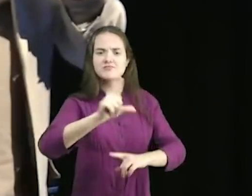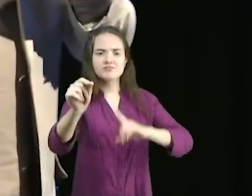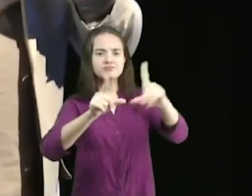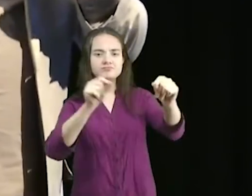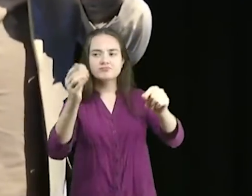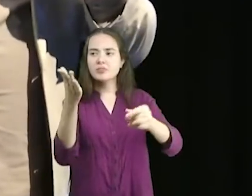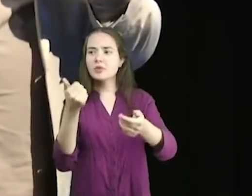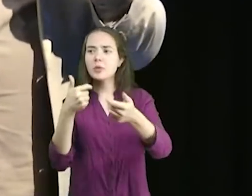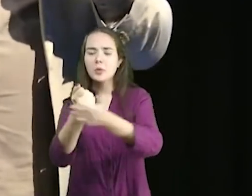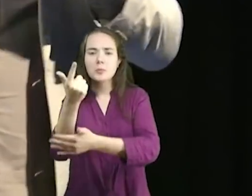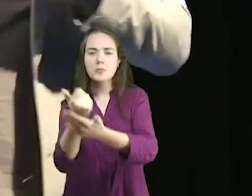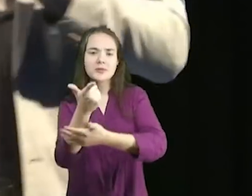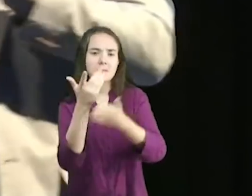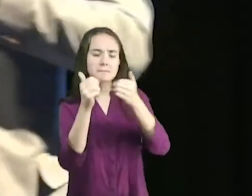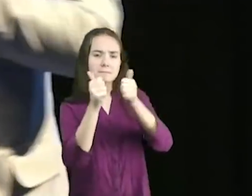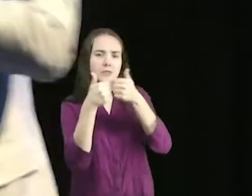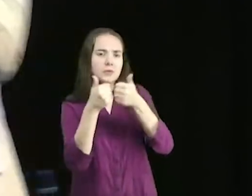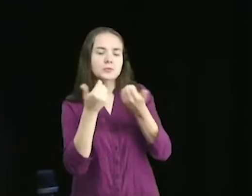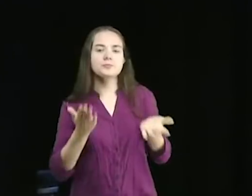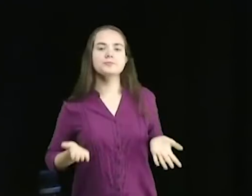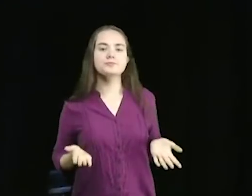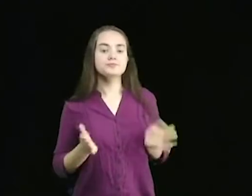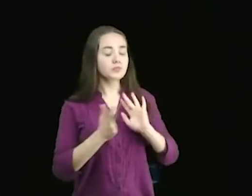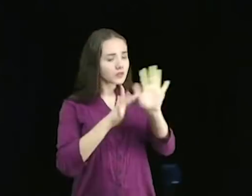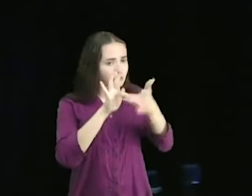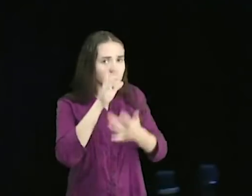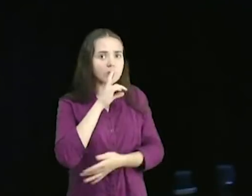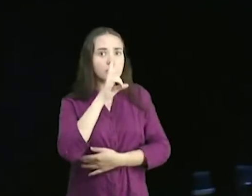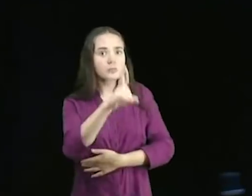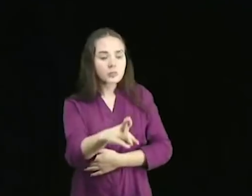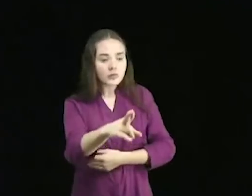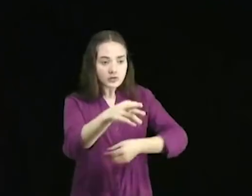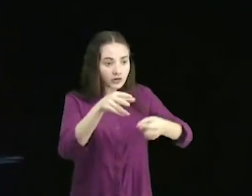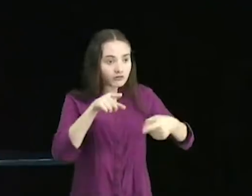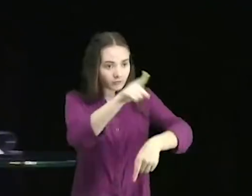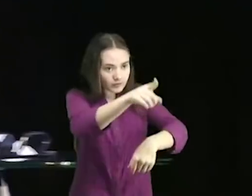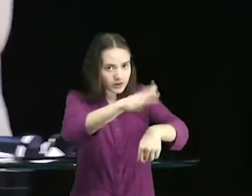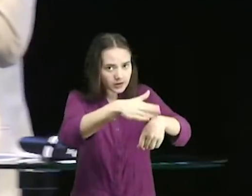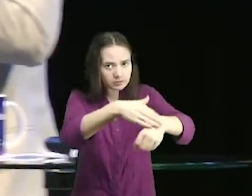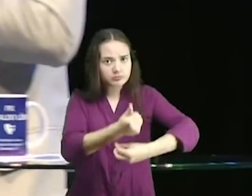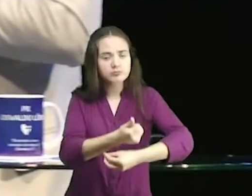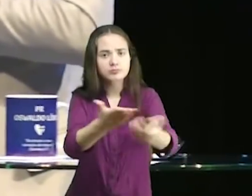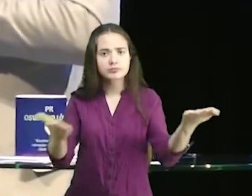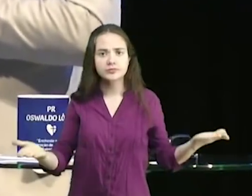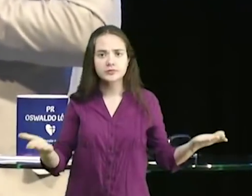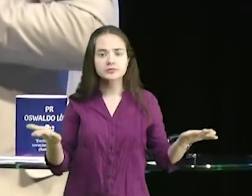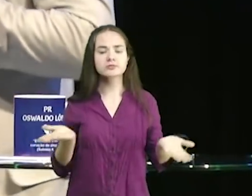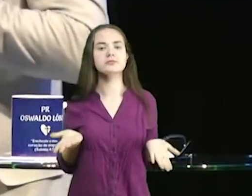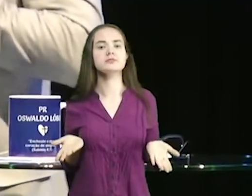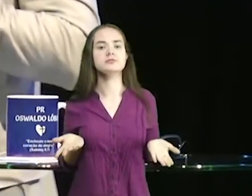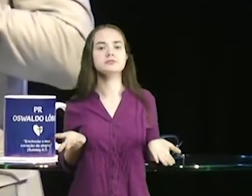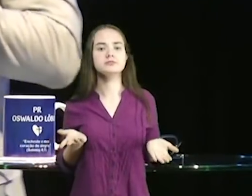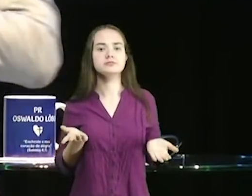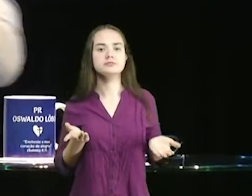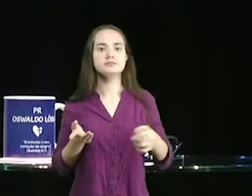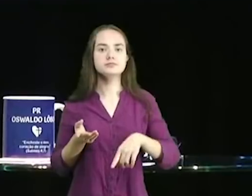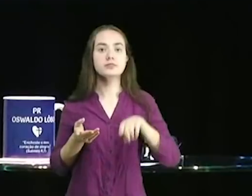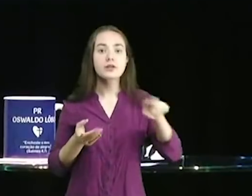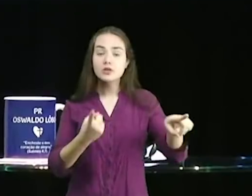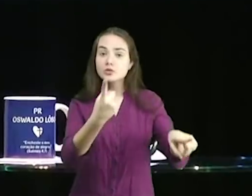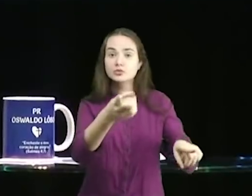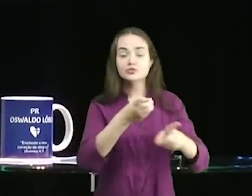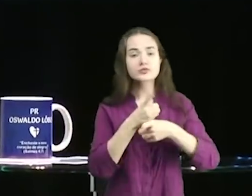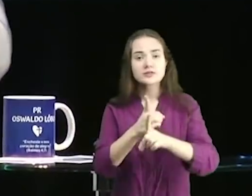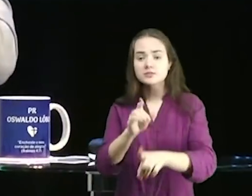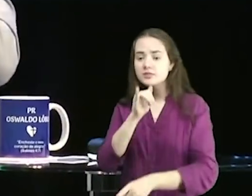pão. Aí Jesus diz: dai-lhes voz de comer. E aí um dos discípulos,